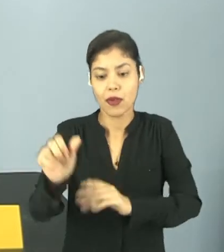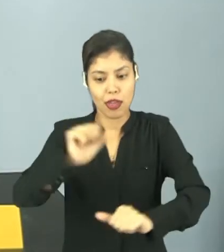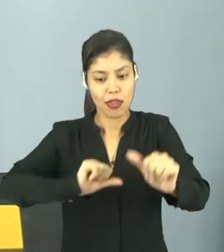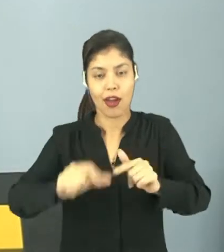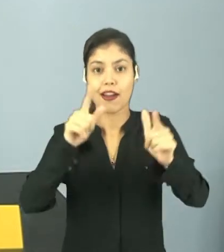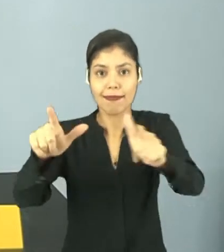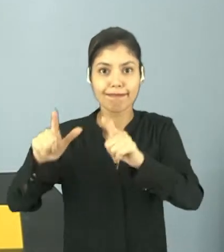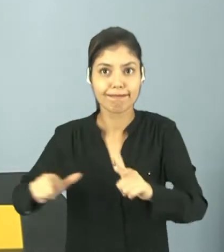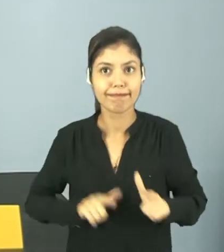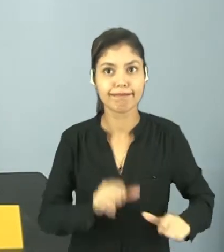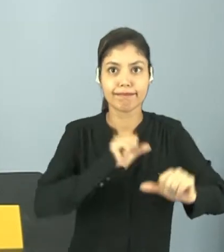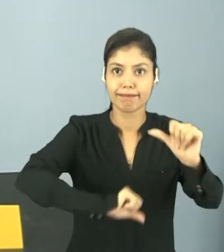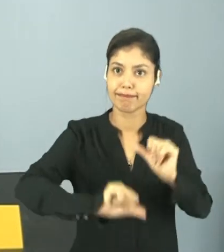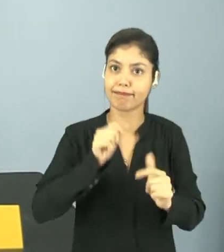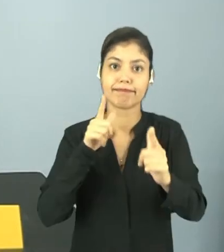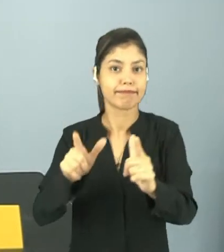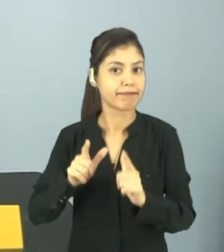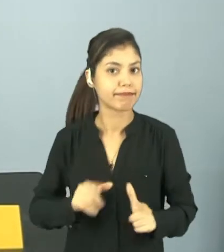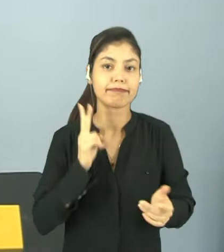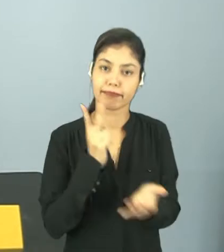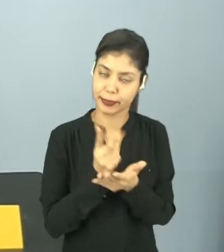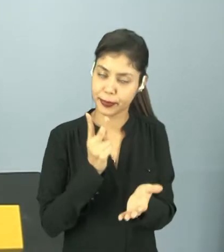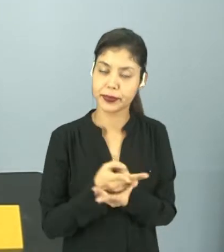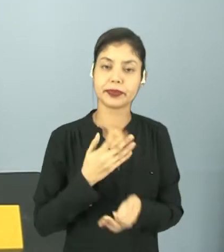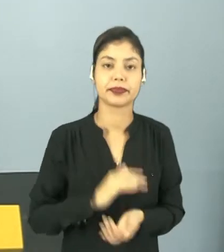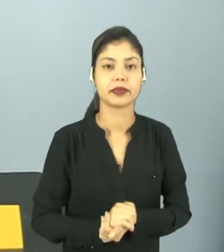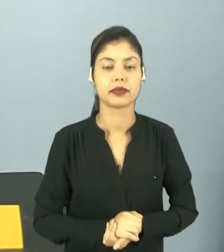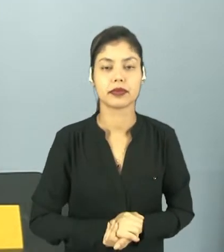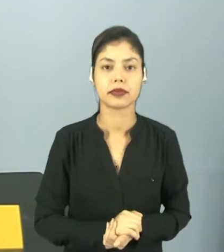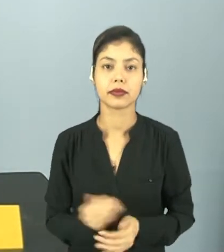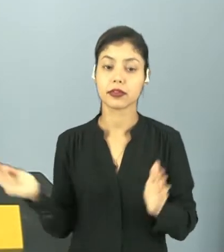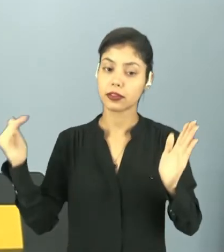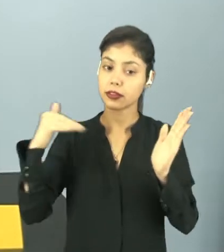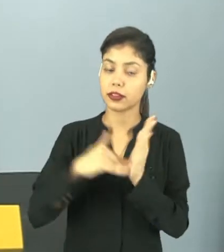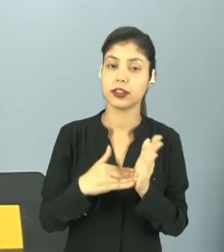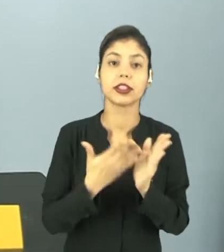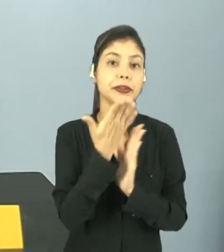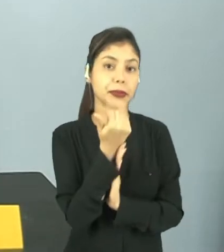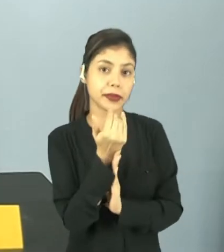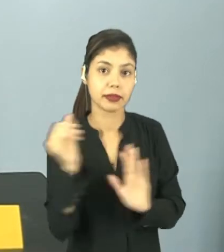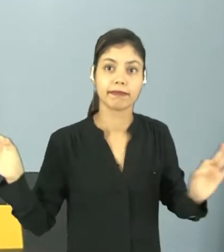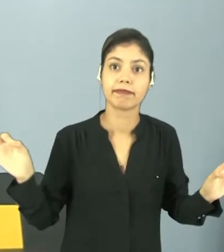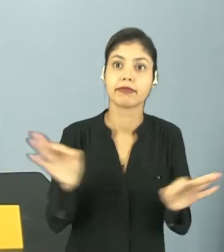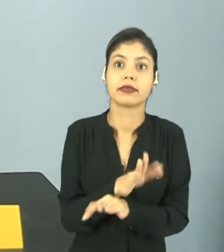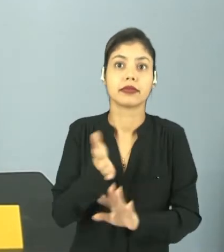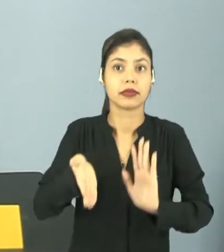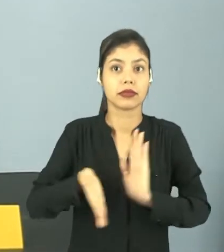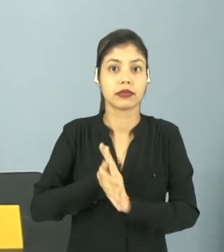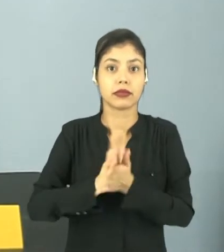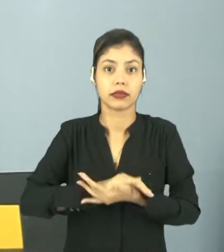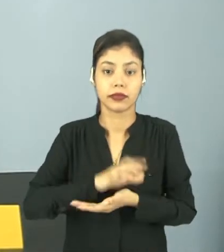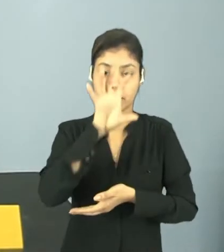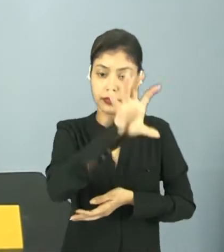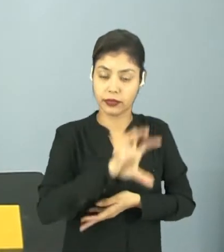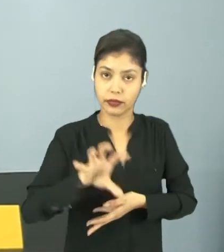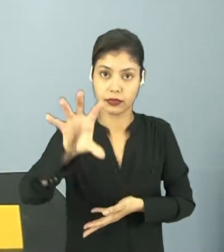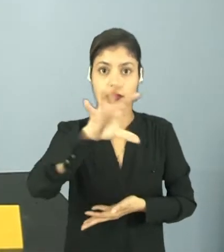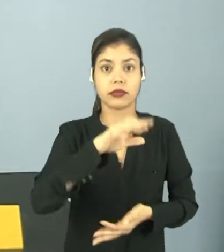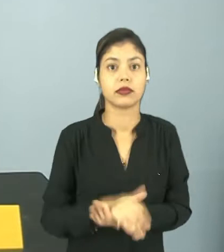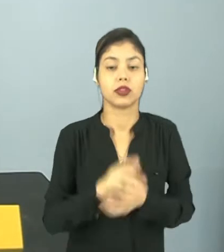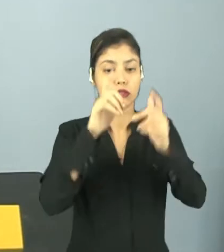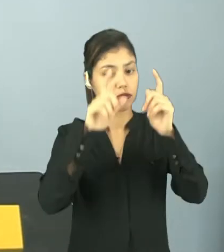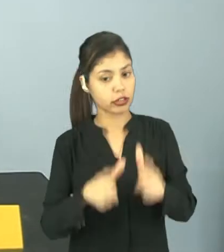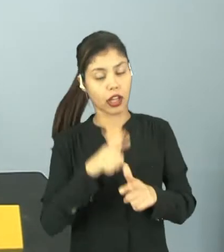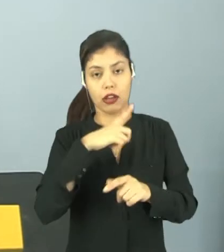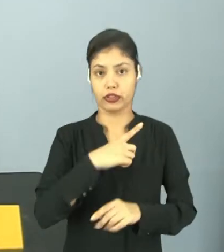em um único local. Ali eles ficavam até o alimento esgotar daquela região, determinada